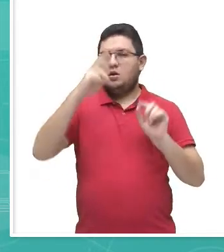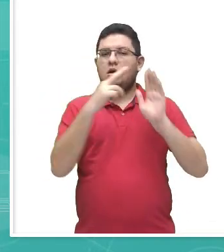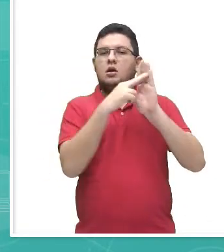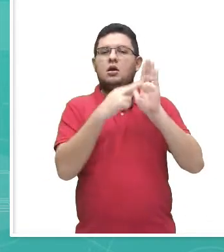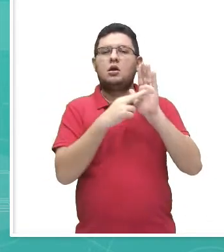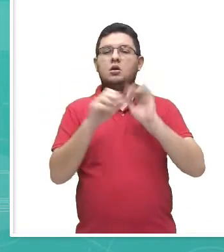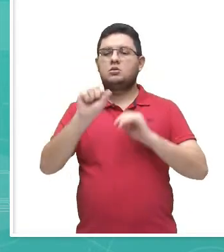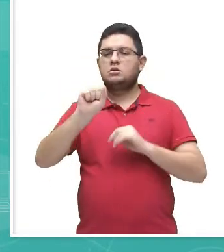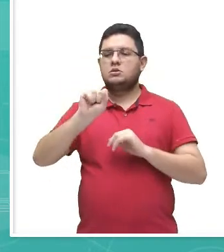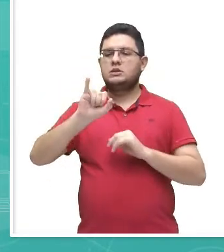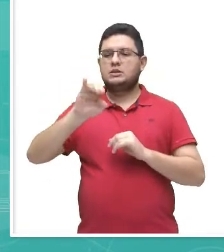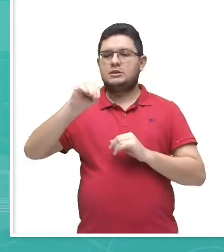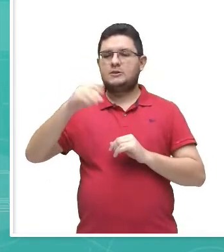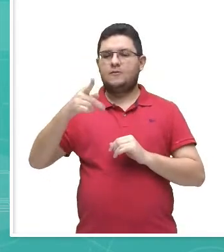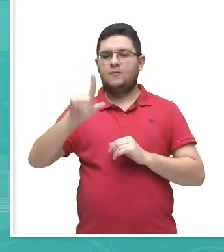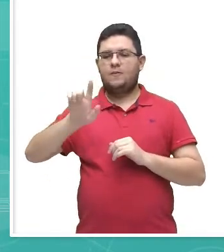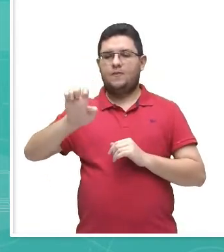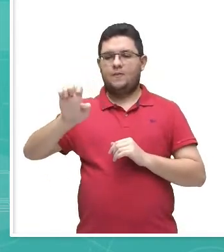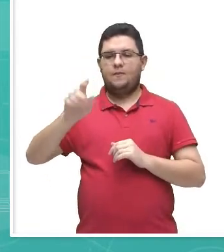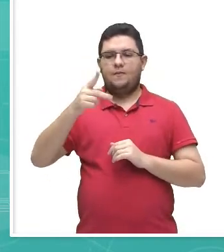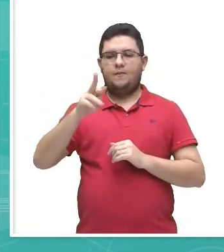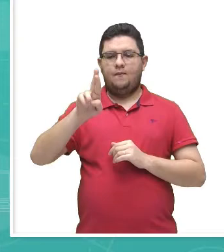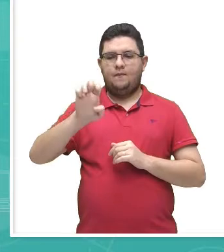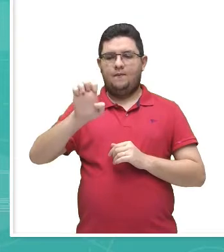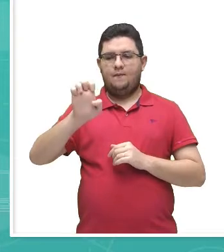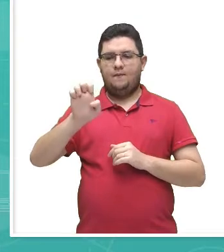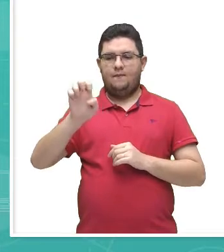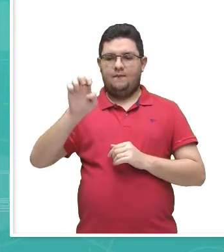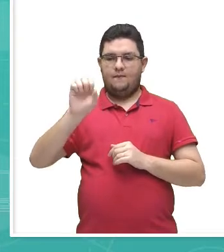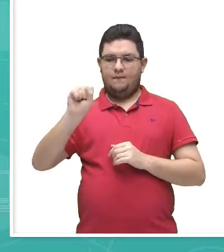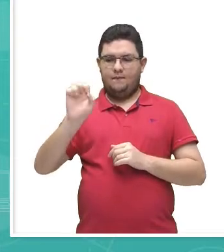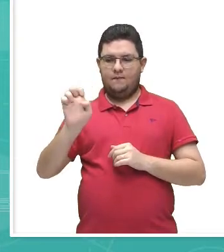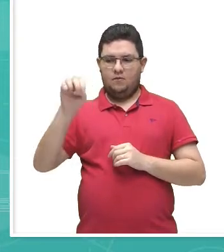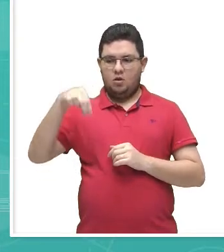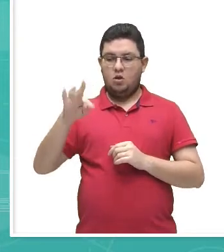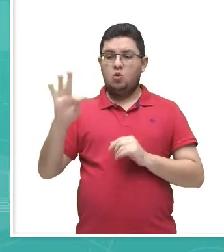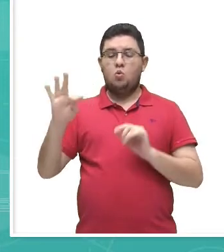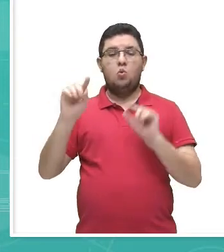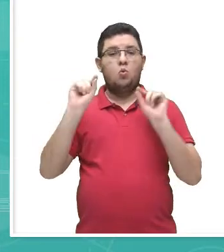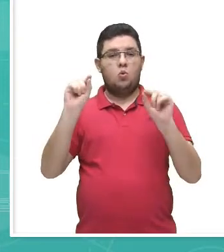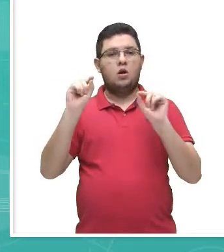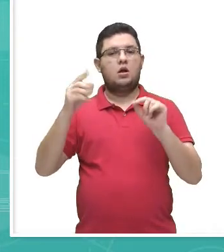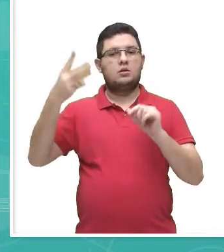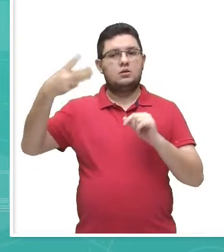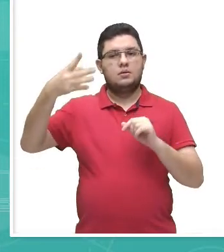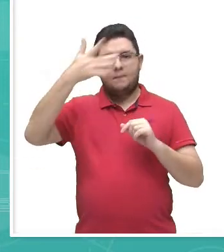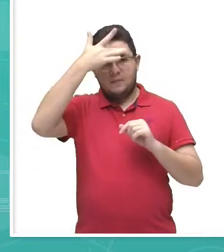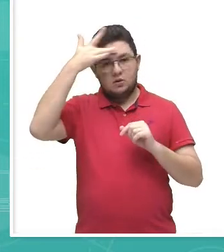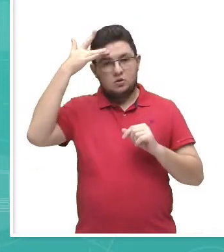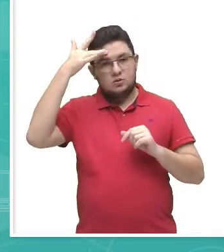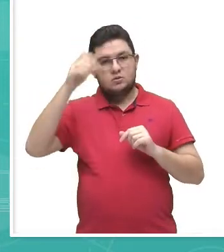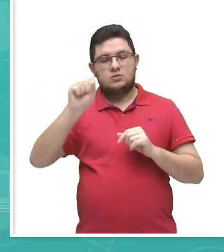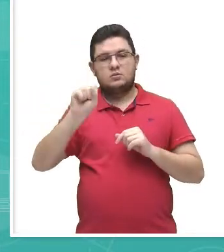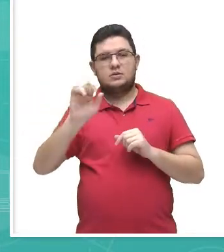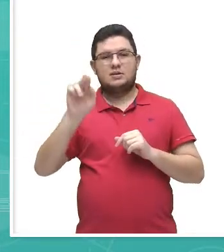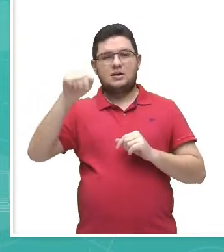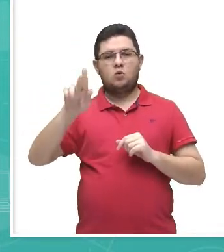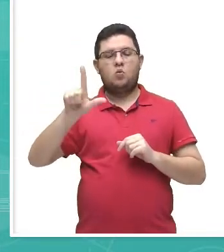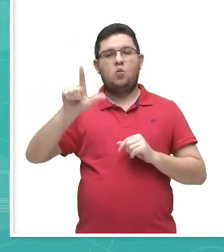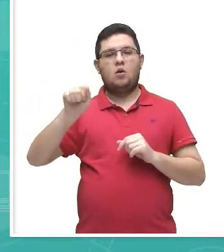anterior, dessa questão de terceira pessoa do singular, o que não é o caso aí dentro dessa questão. Vamos ver a resposta agora? Olha